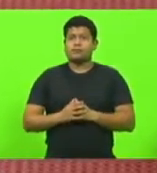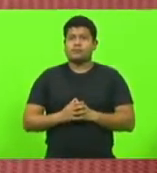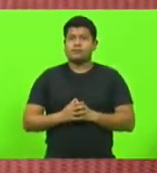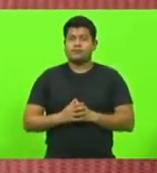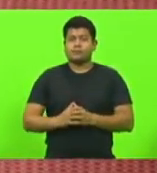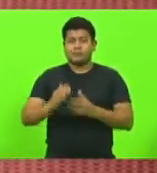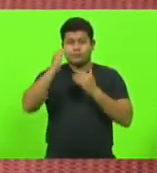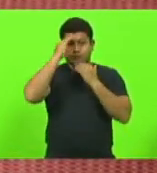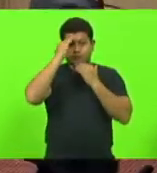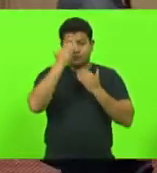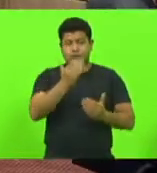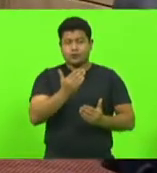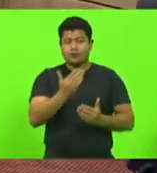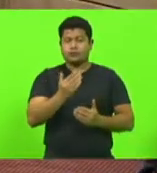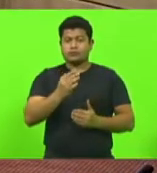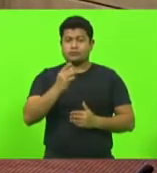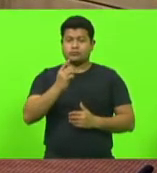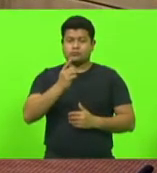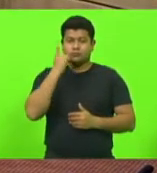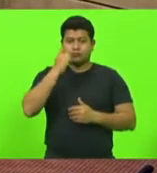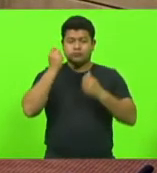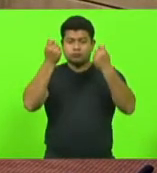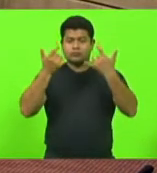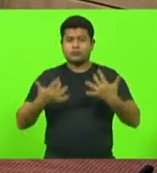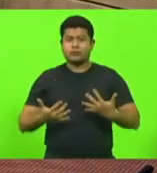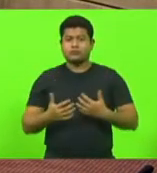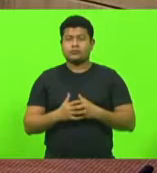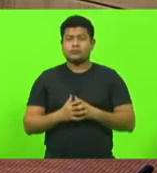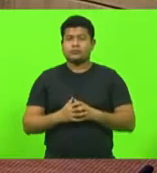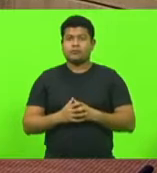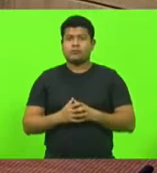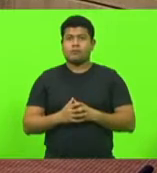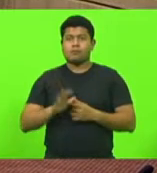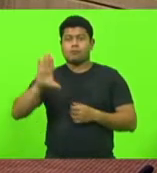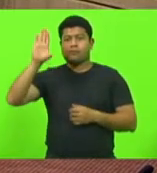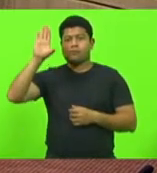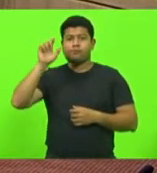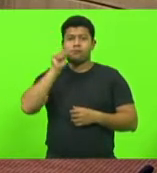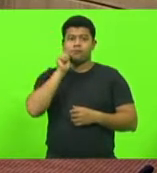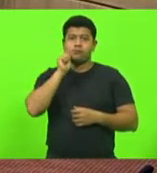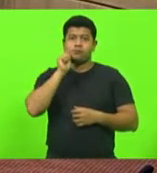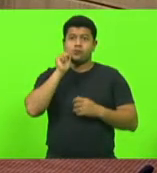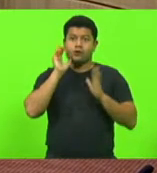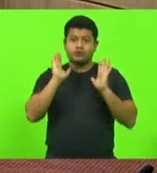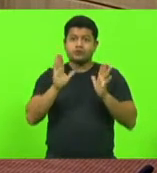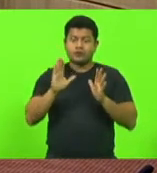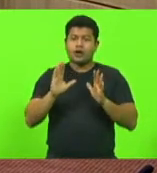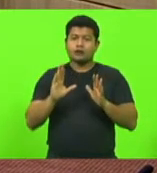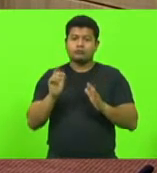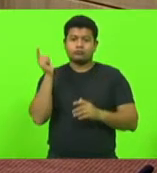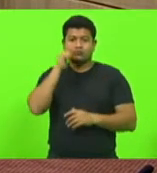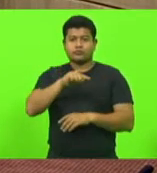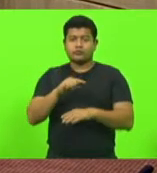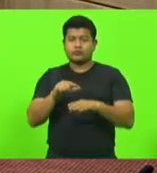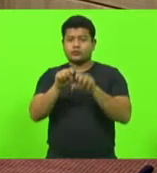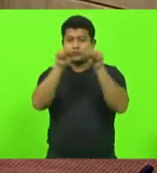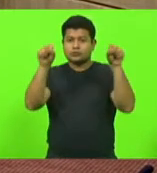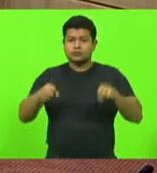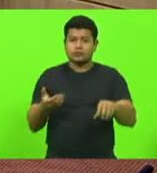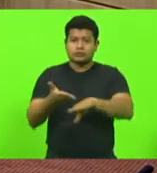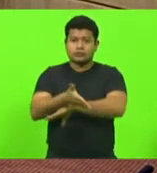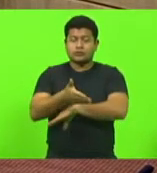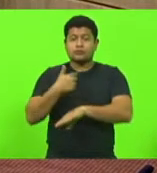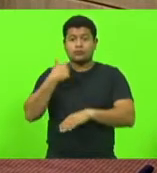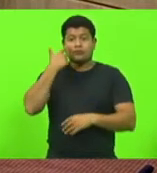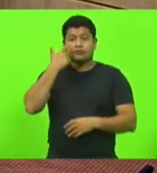Obrigado pelo registro, deputado Maurício. Questão de ordem, senhor presidente. Eu já estou logada nesse sistema, mas eu estava